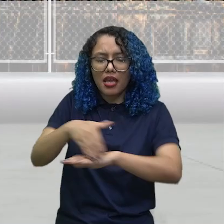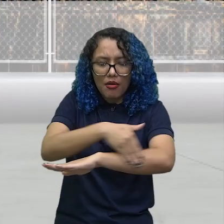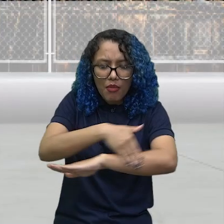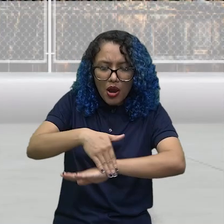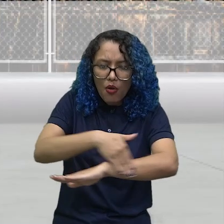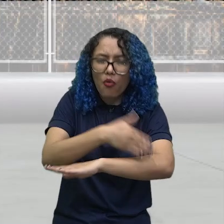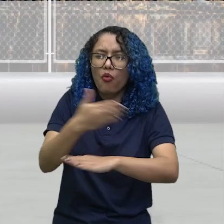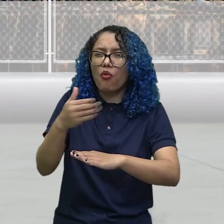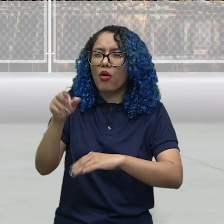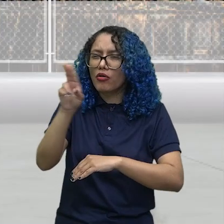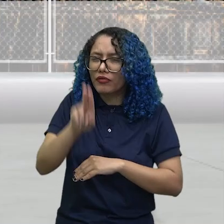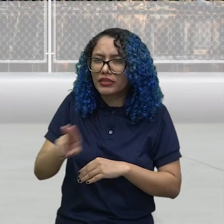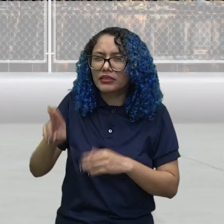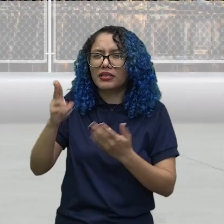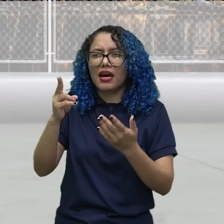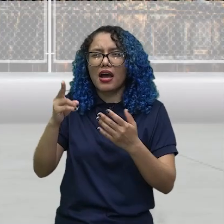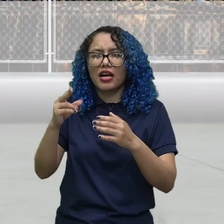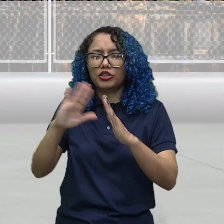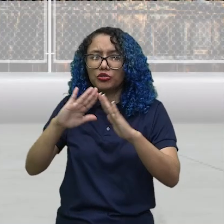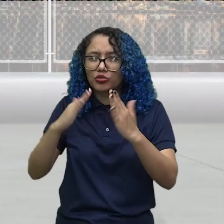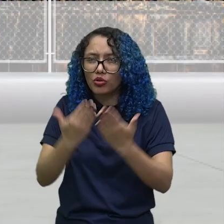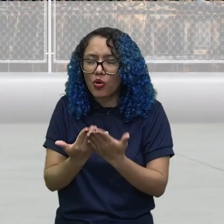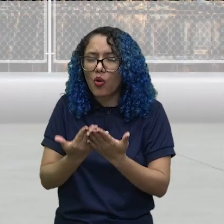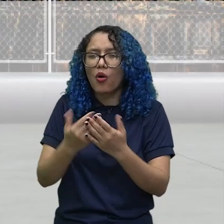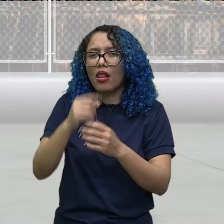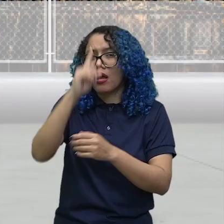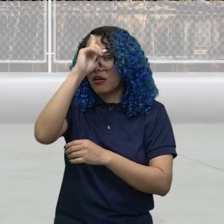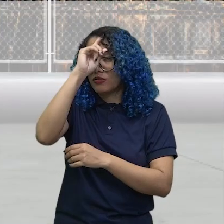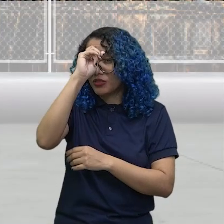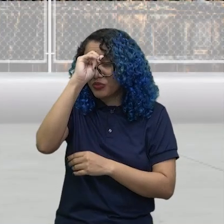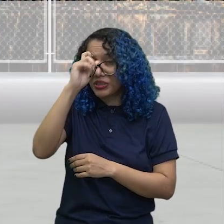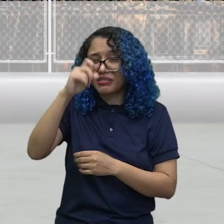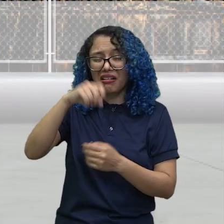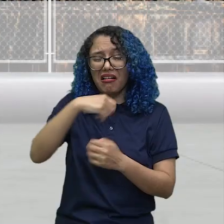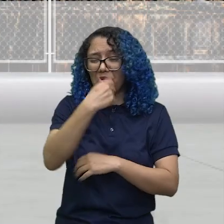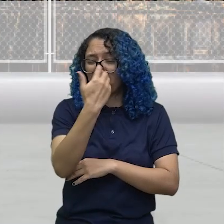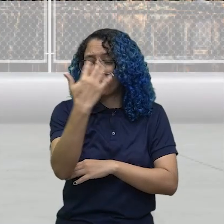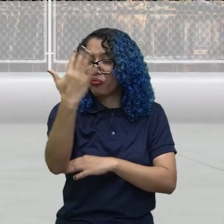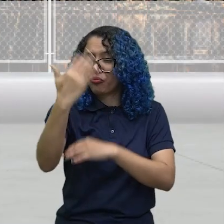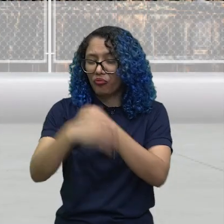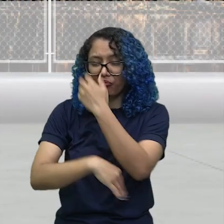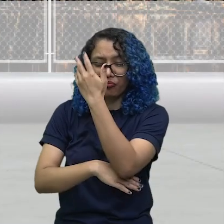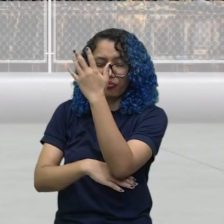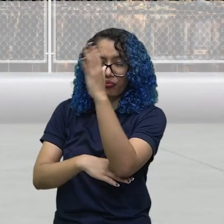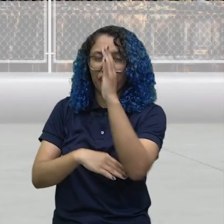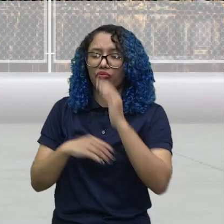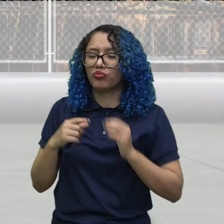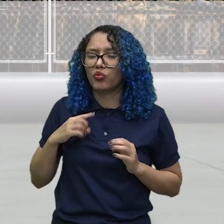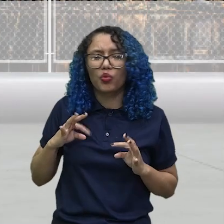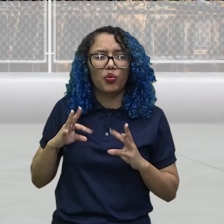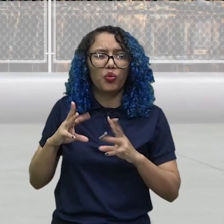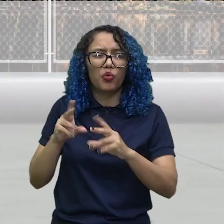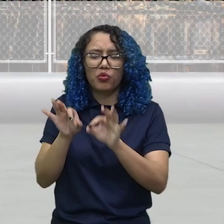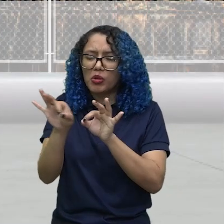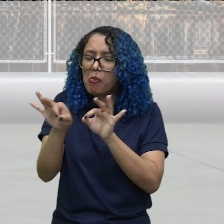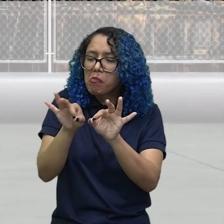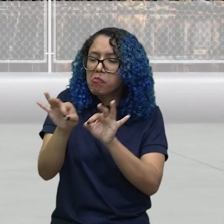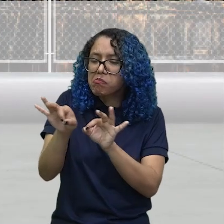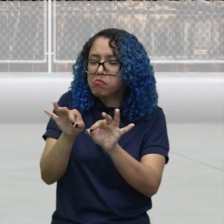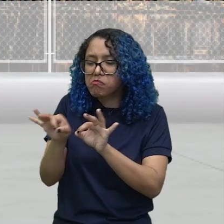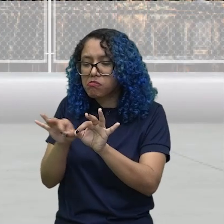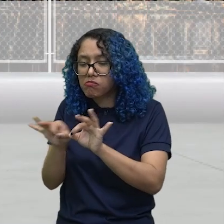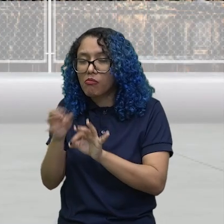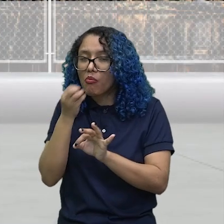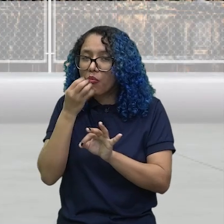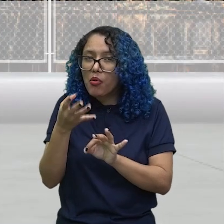tem universidades, creches, hospitais, praças, áreas verdes, parques, por exemplo. Então, existe essa